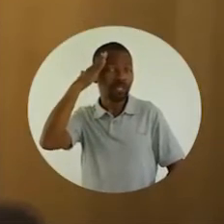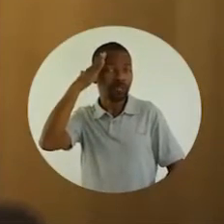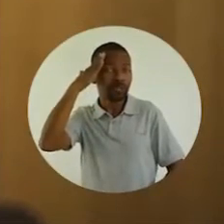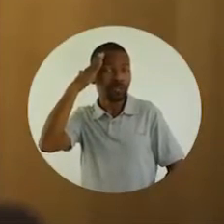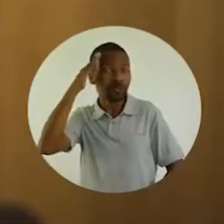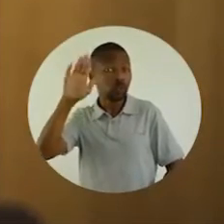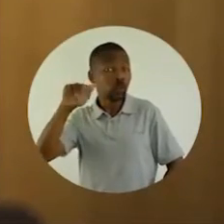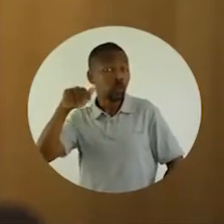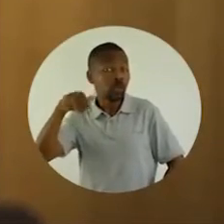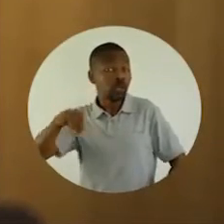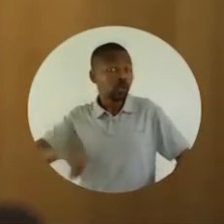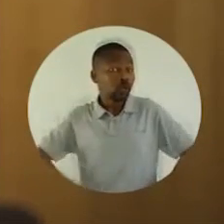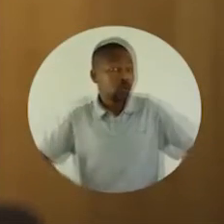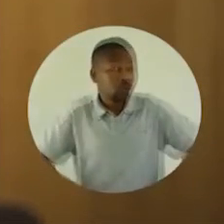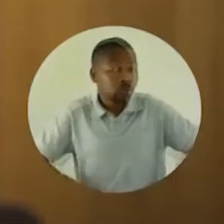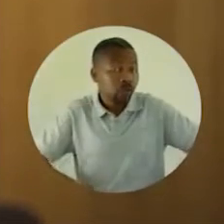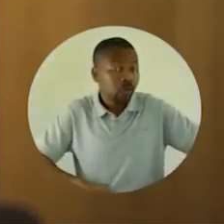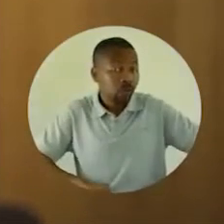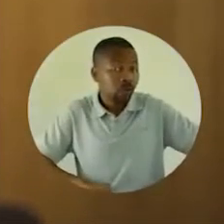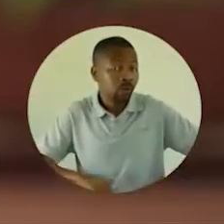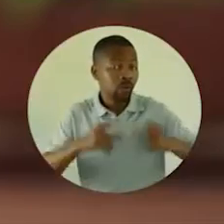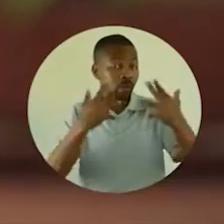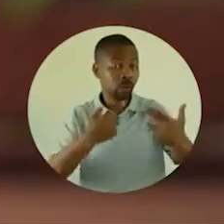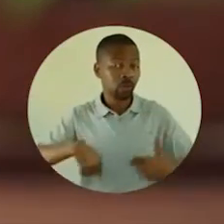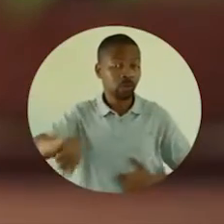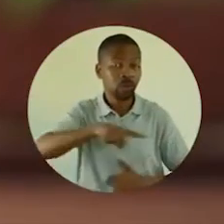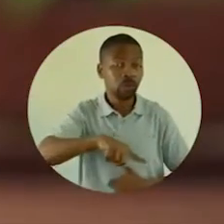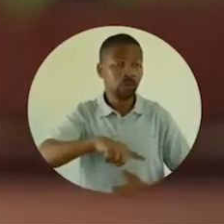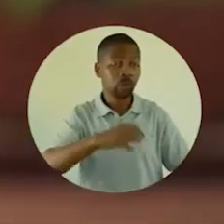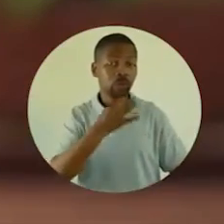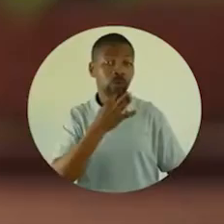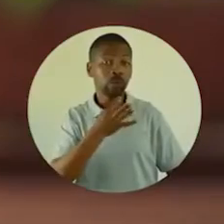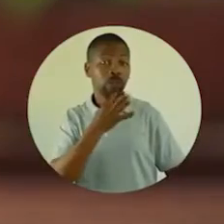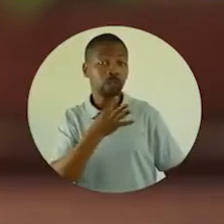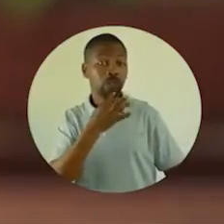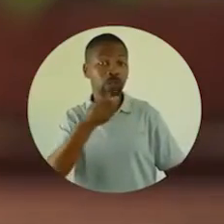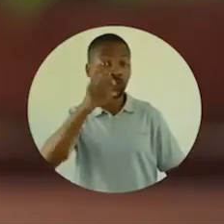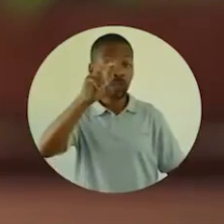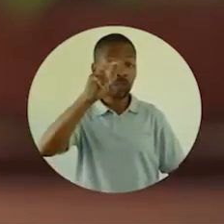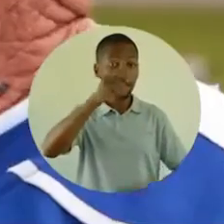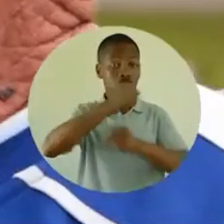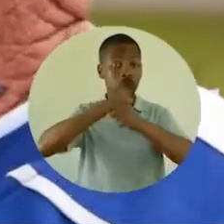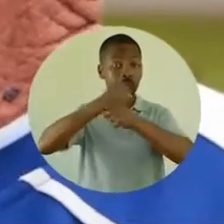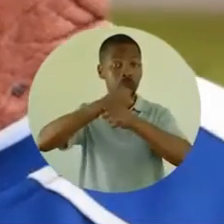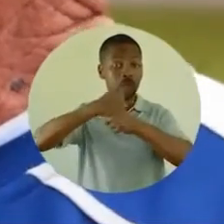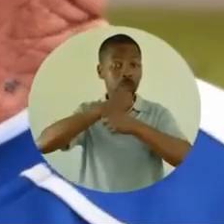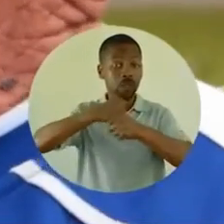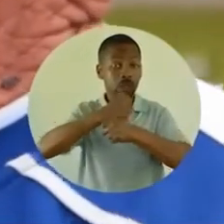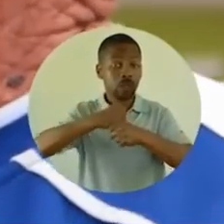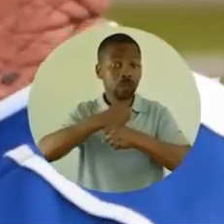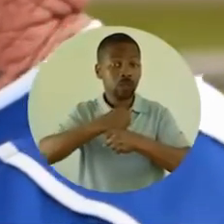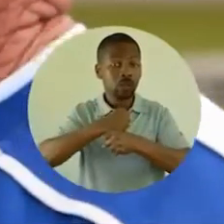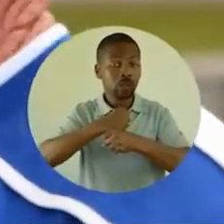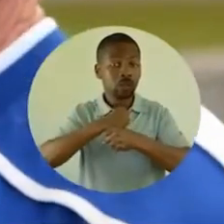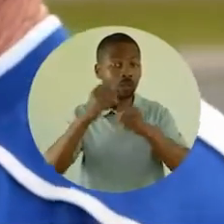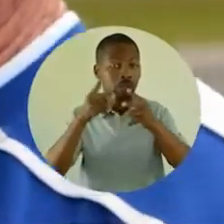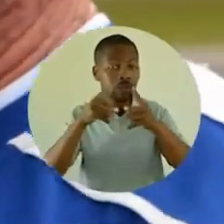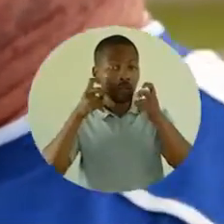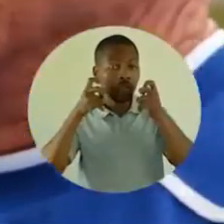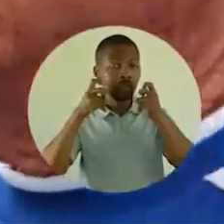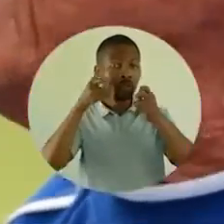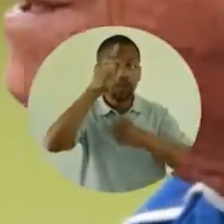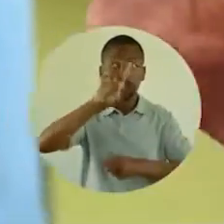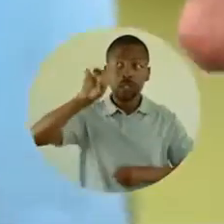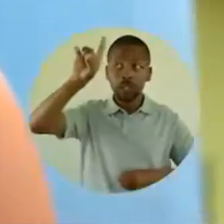nunca sofreu o que ele sofreu. Nós o conhecemos há 5 anos. Eu pude ver que realmente